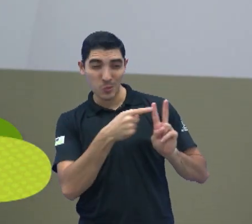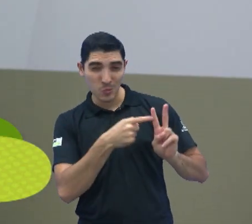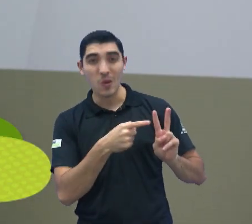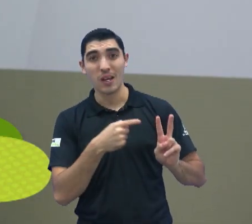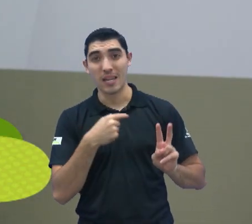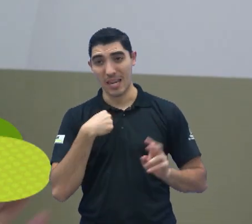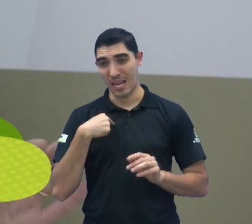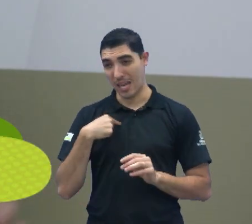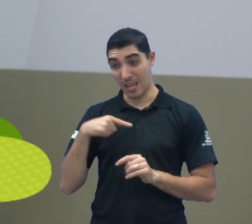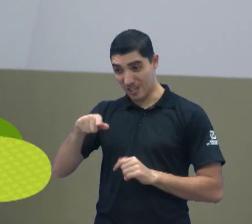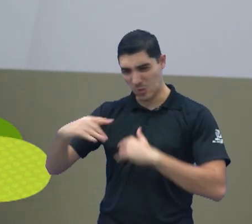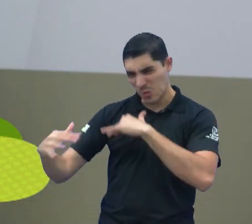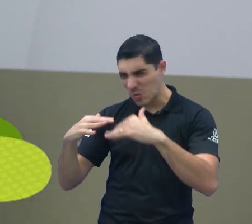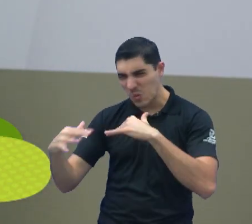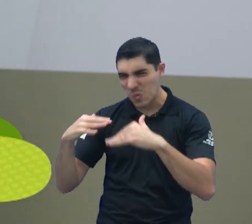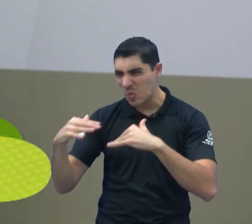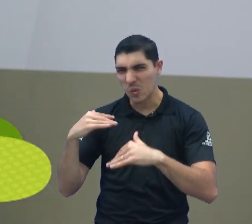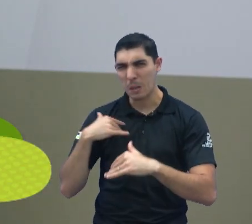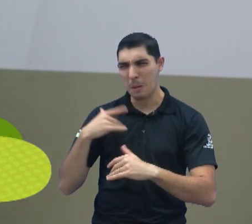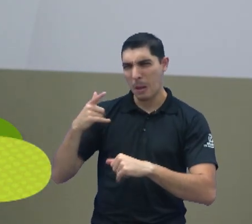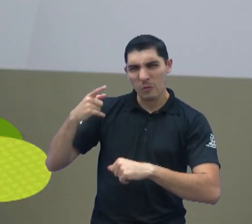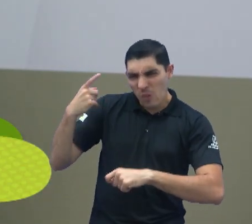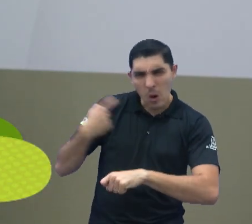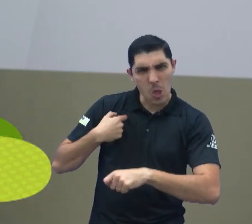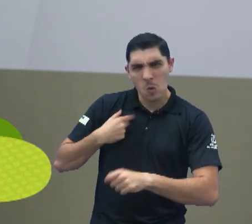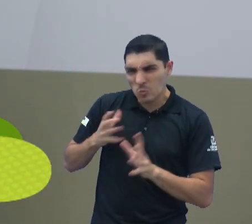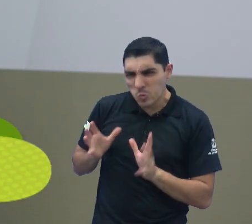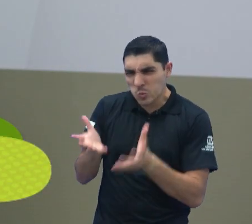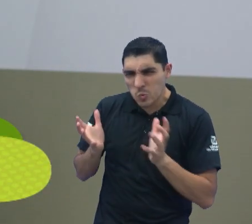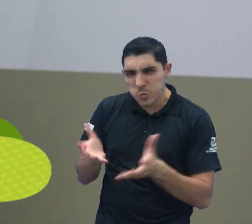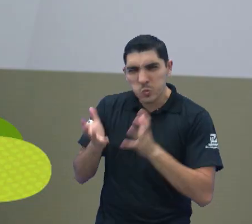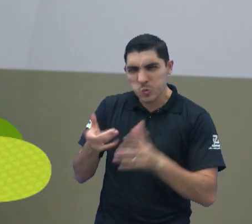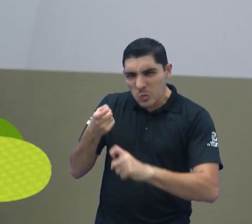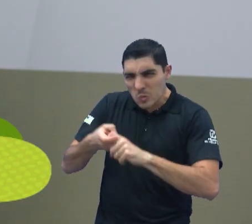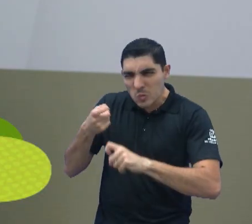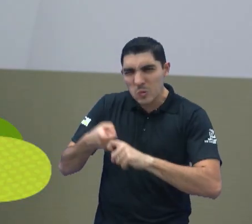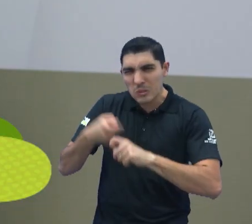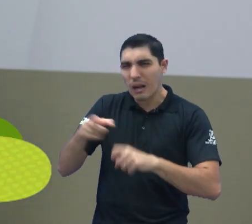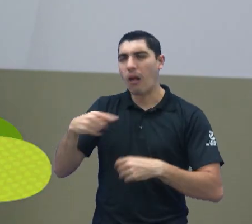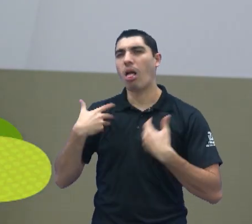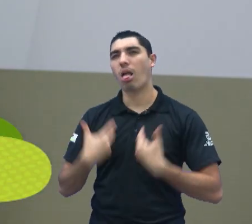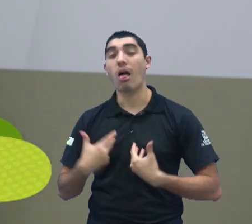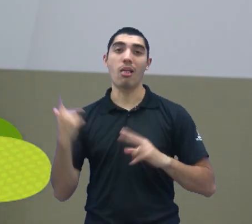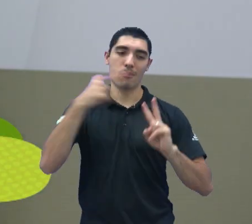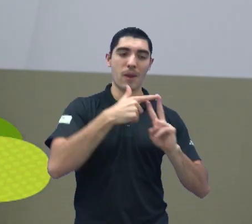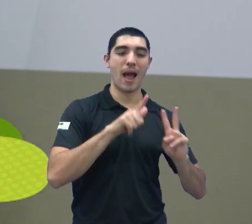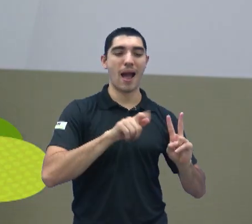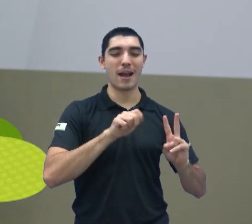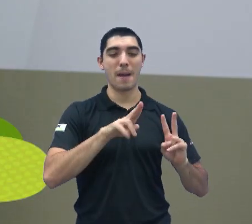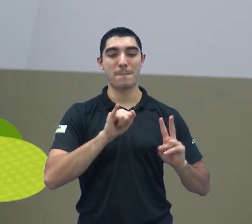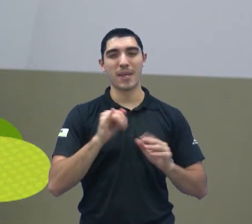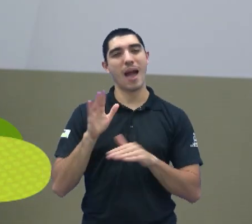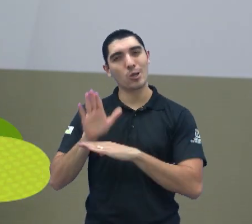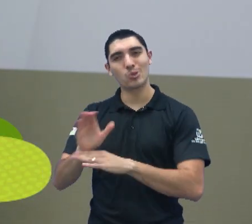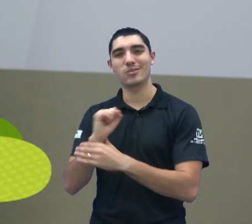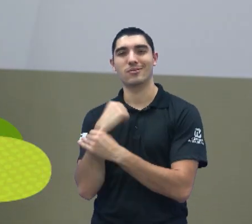conserta na físio. Mas a gente está conseguindo se entender. Acho que o time chega bem, assim. Obviamente que a gente vai entender o